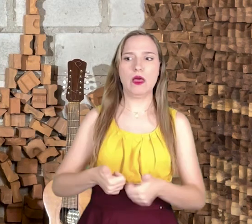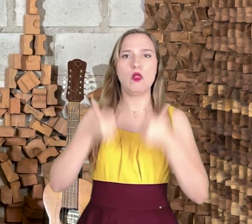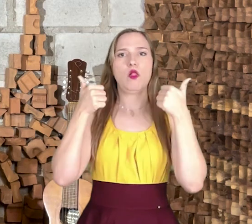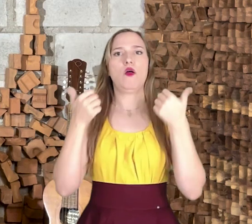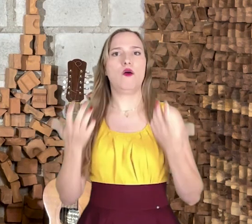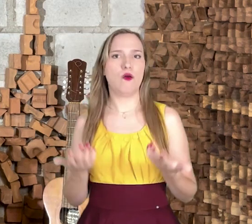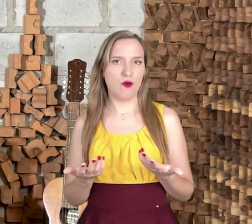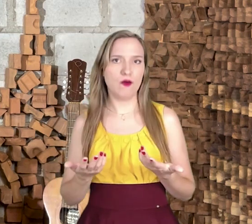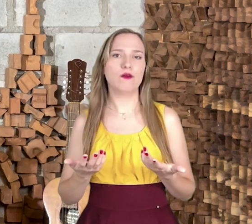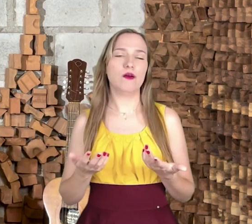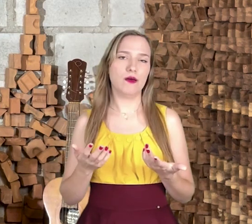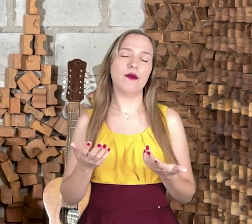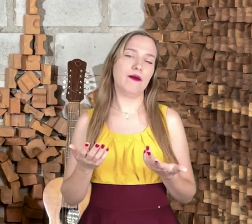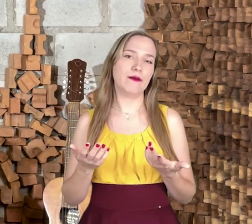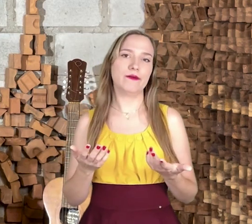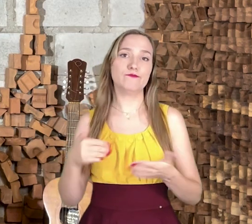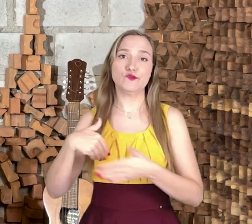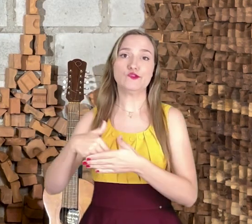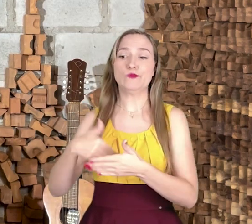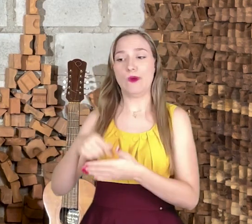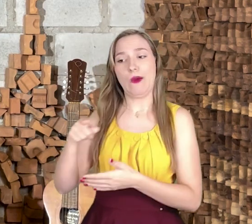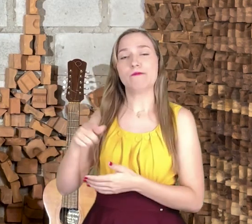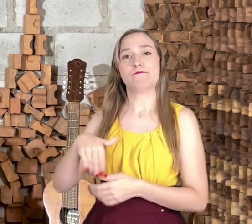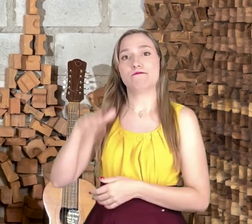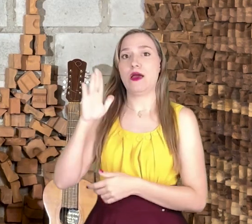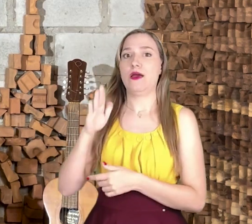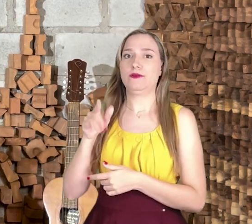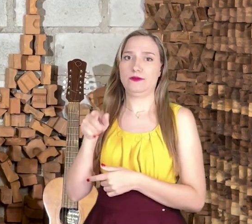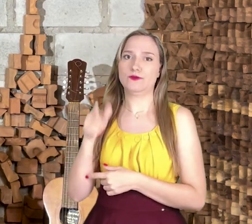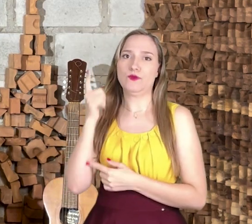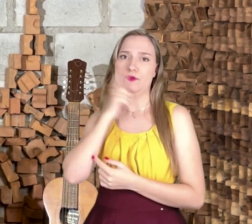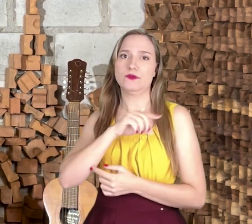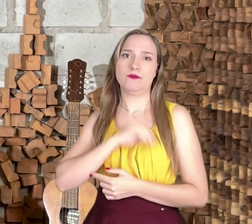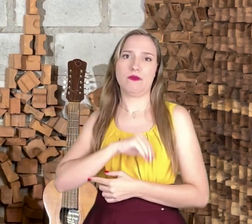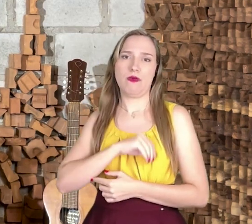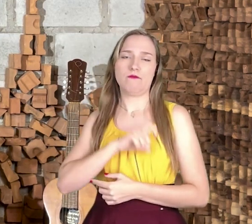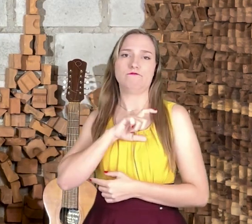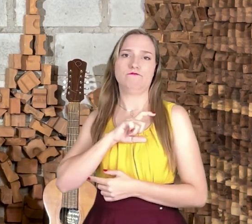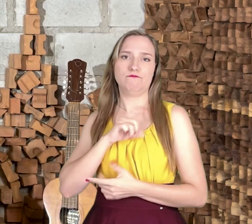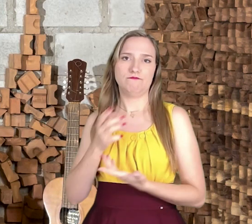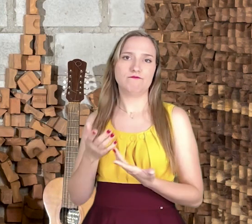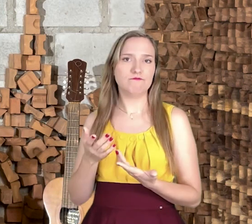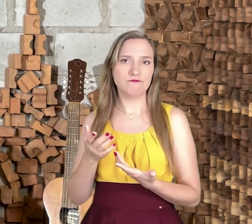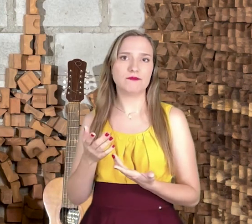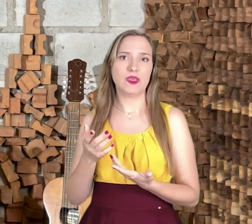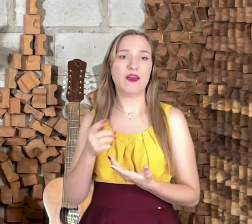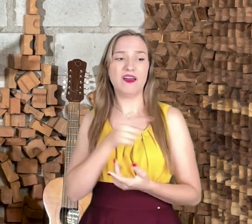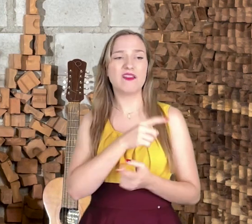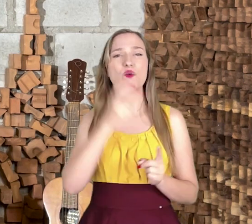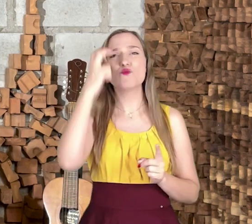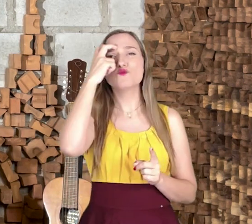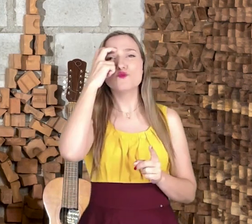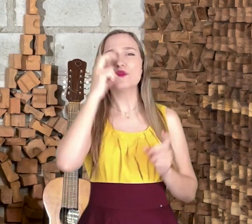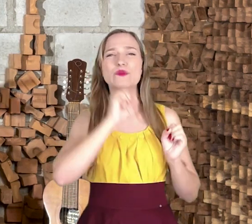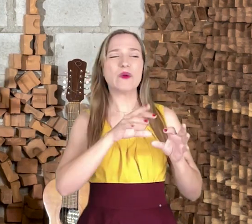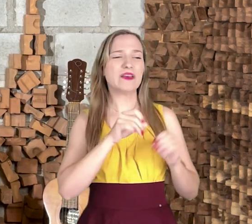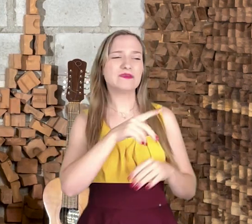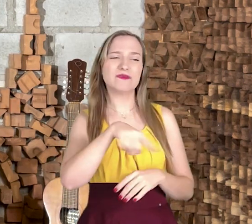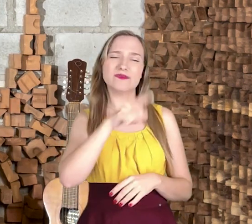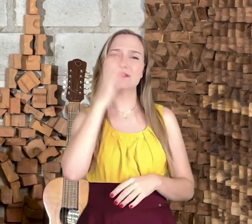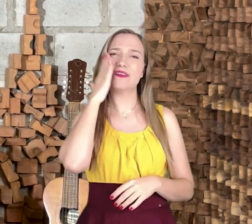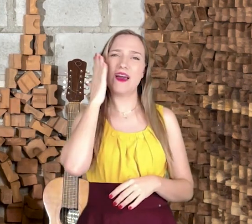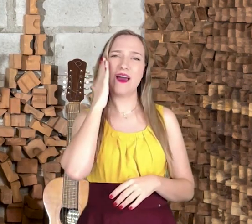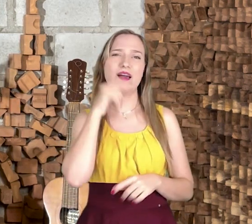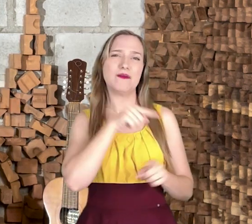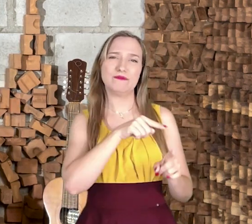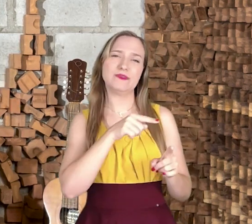por meio do futebol, em detrimento, talvez, de uma vida de cultura e educação, né? Que a gente sabe que a vida do jogador é muito